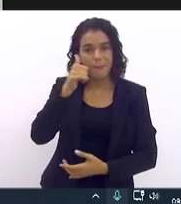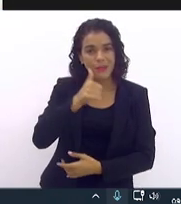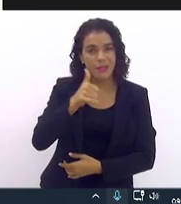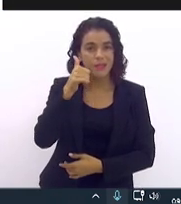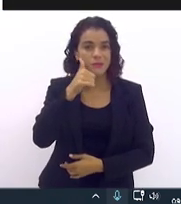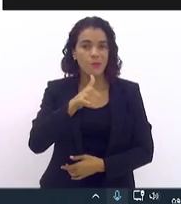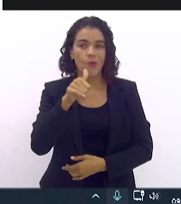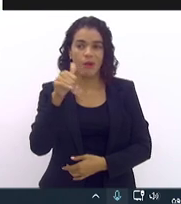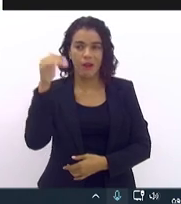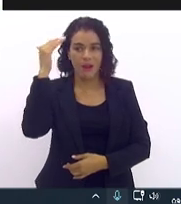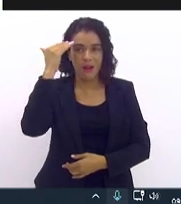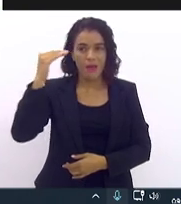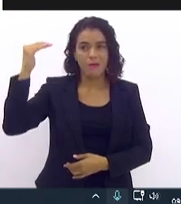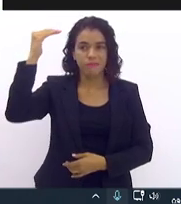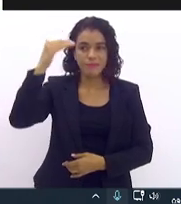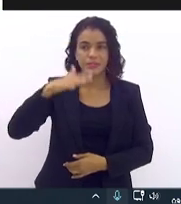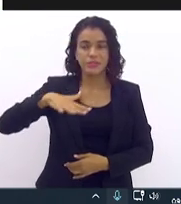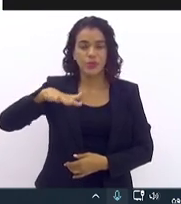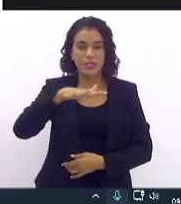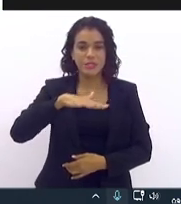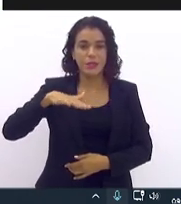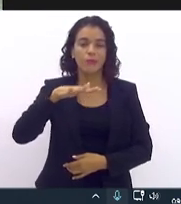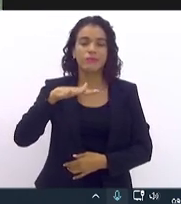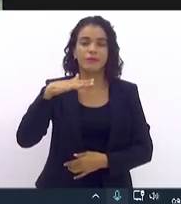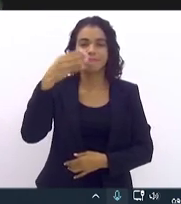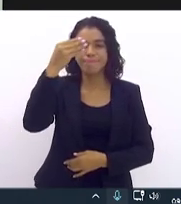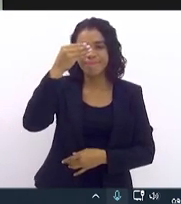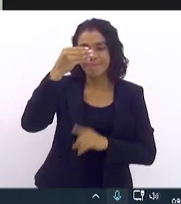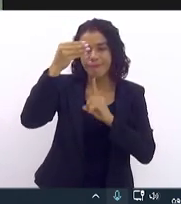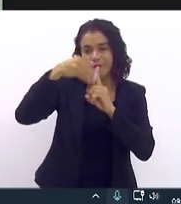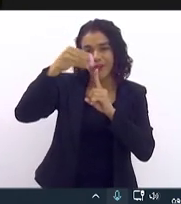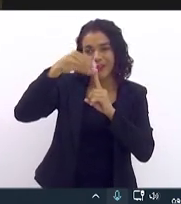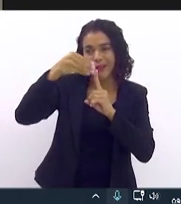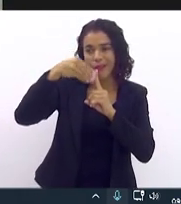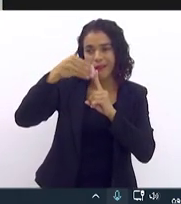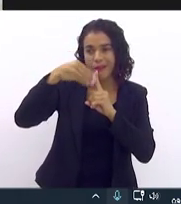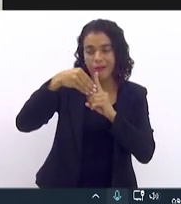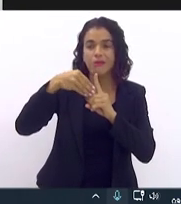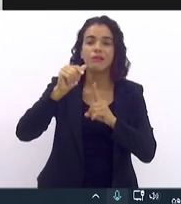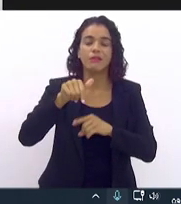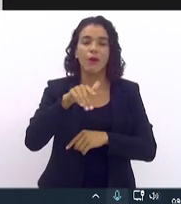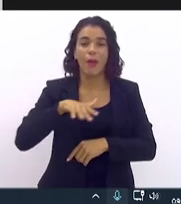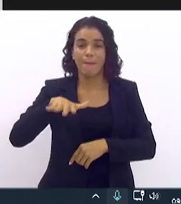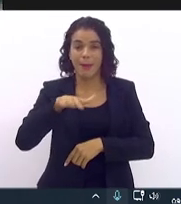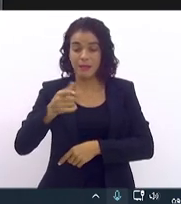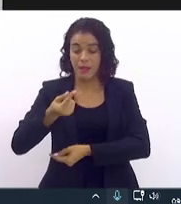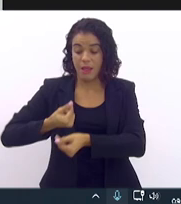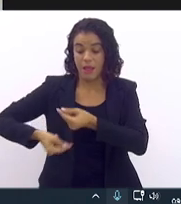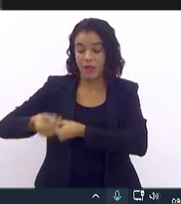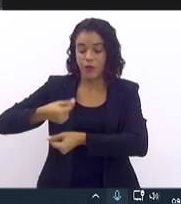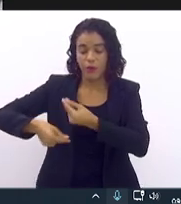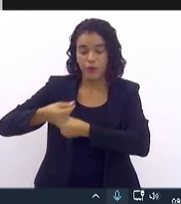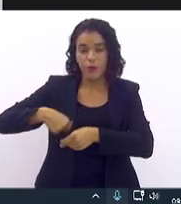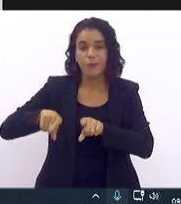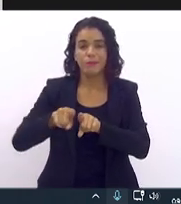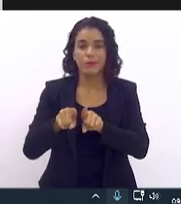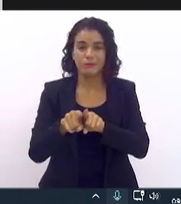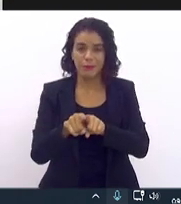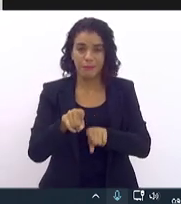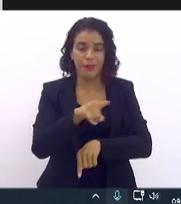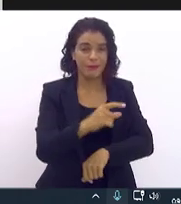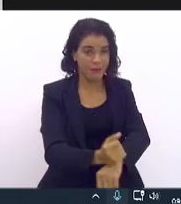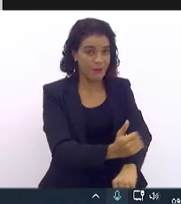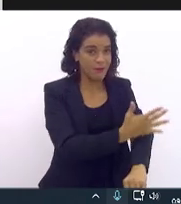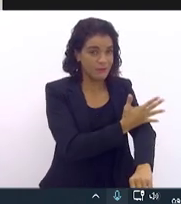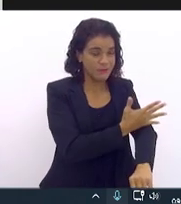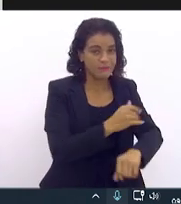mulheres em situação de vulnerabilidade. Então, essa vulnerabilidade, ela vai não só da parte econômica também, mas da parte